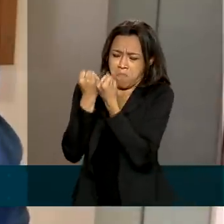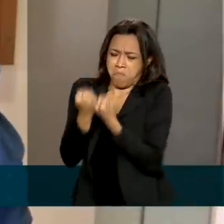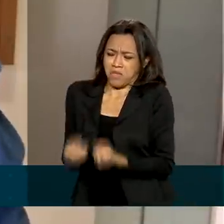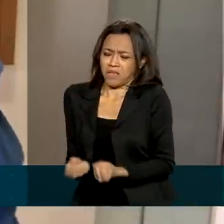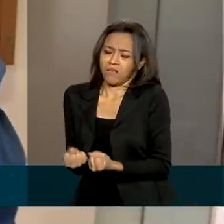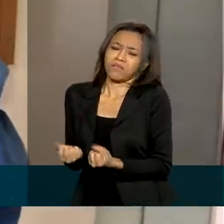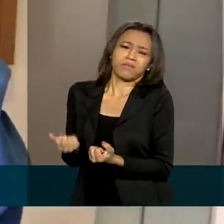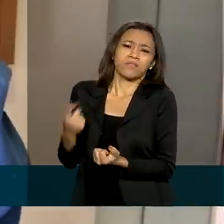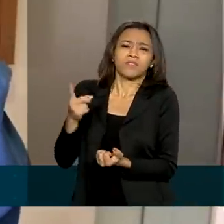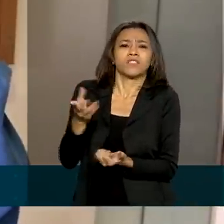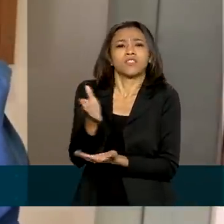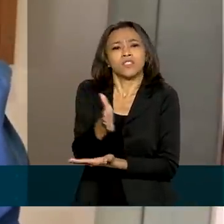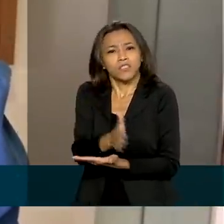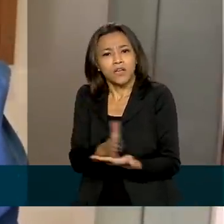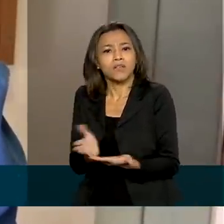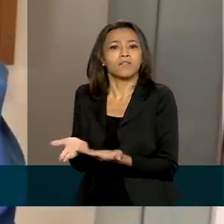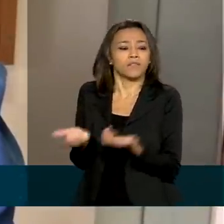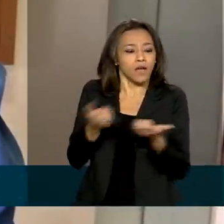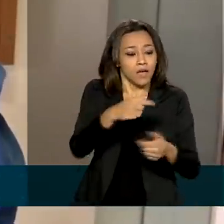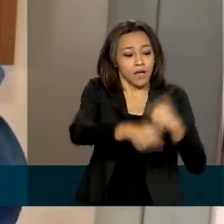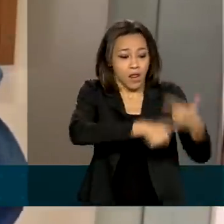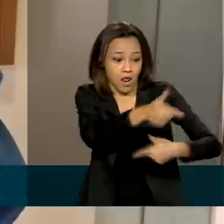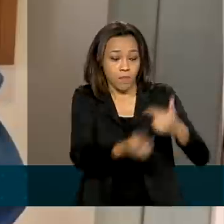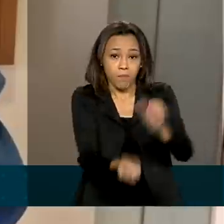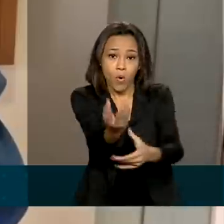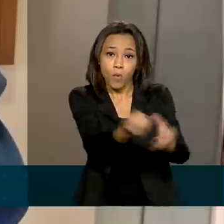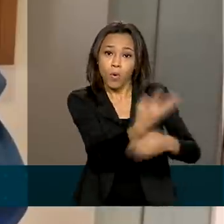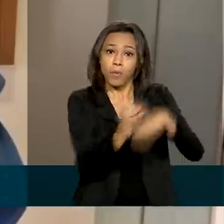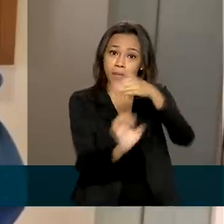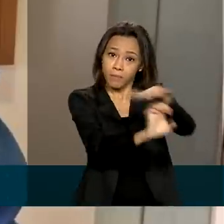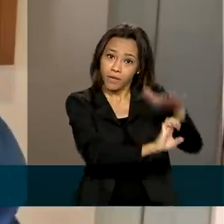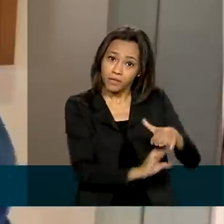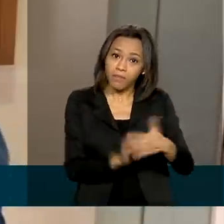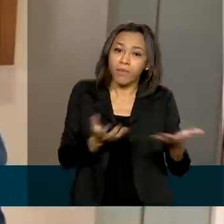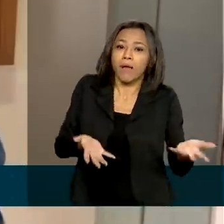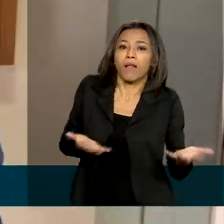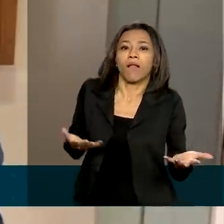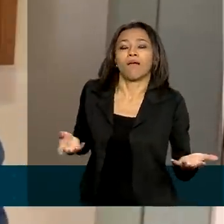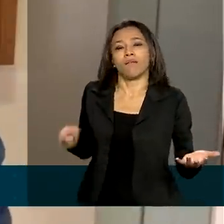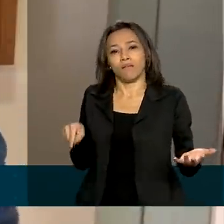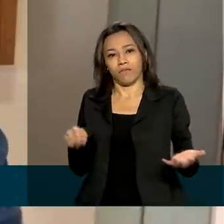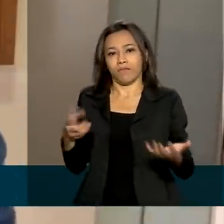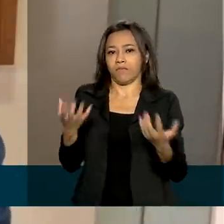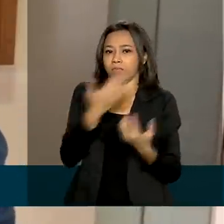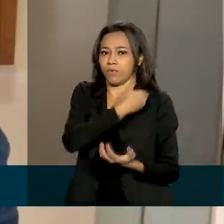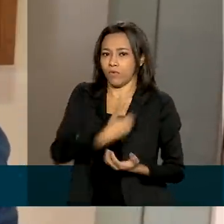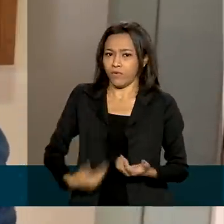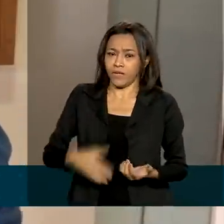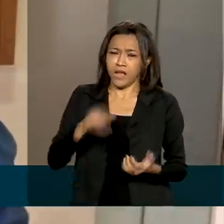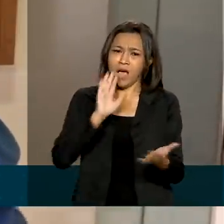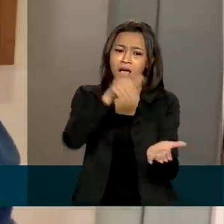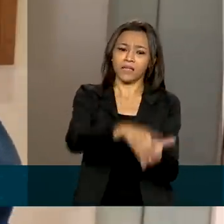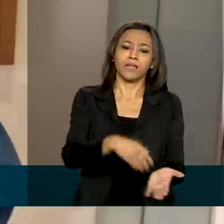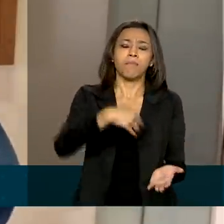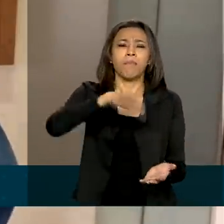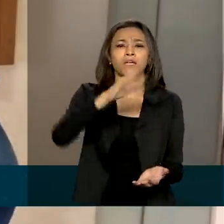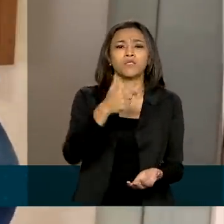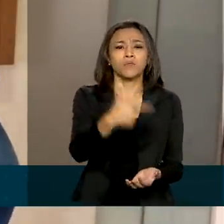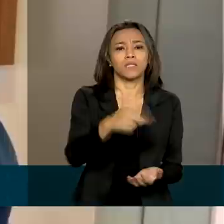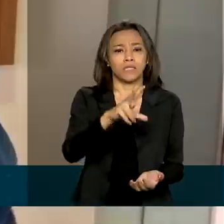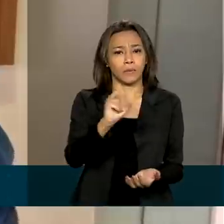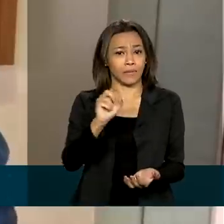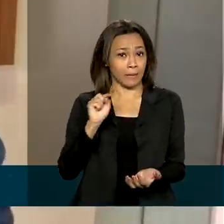Brasil. Segundo o Ministério da Economia, apenas em julho, mais de 250 mil empresas foram